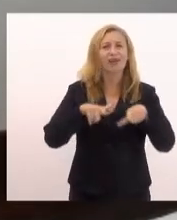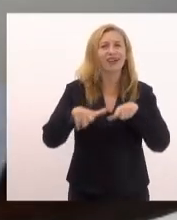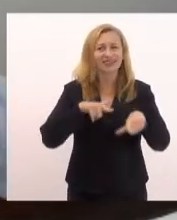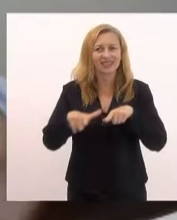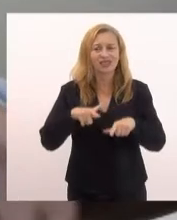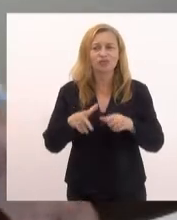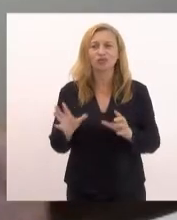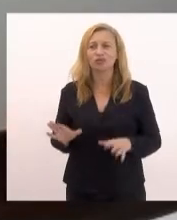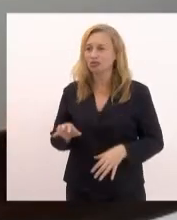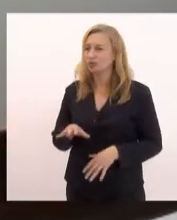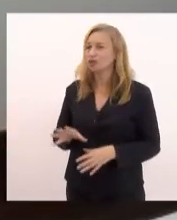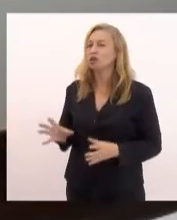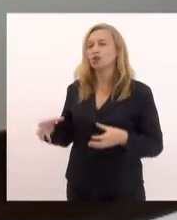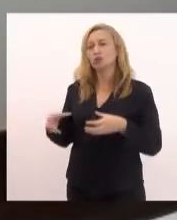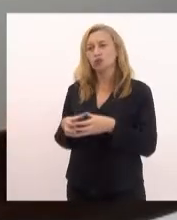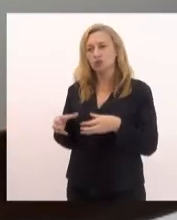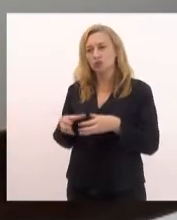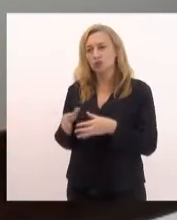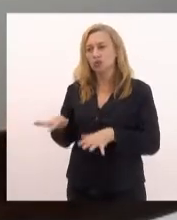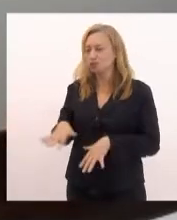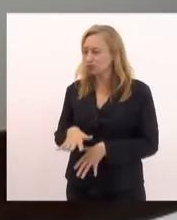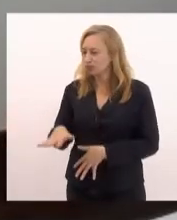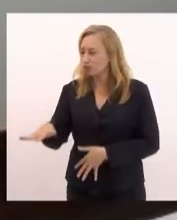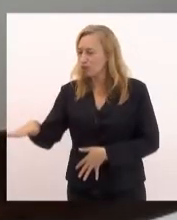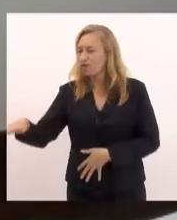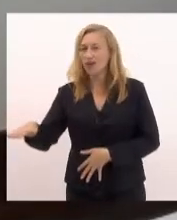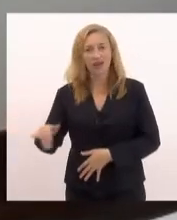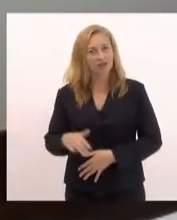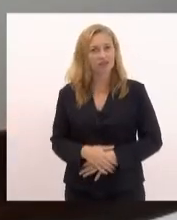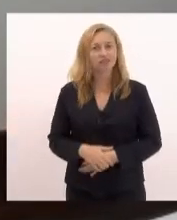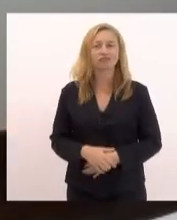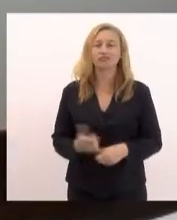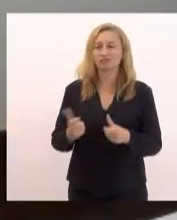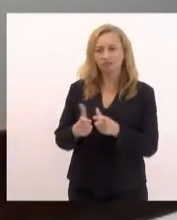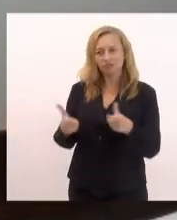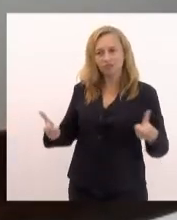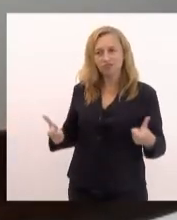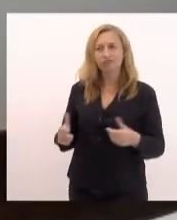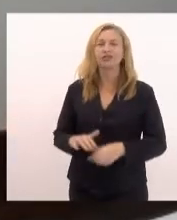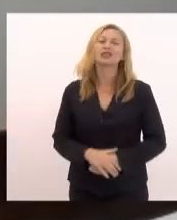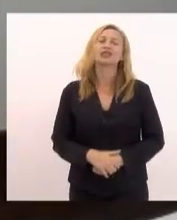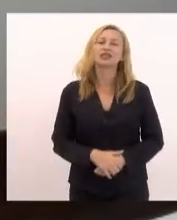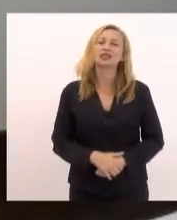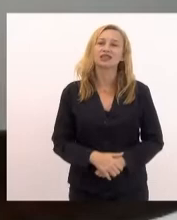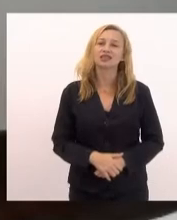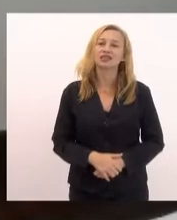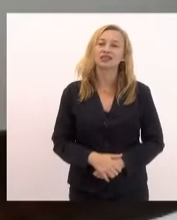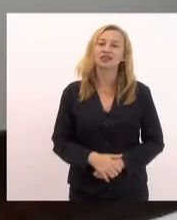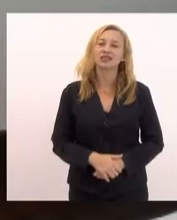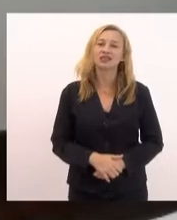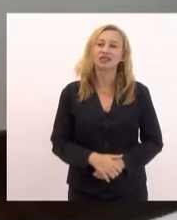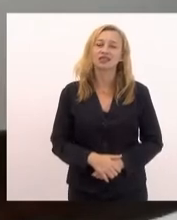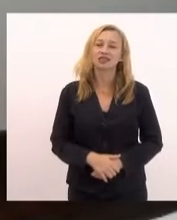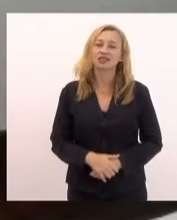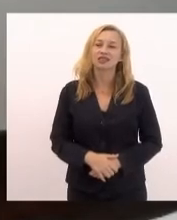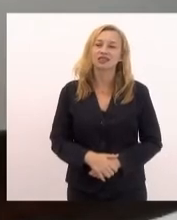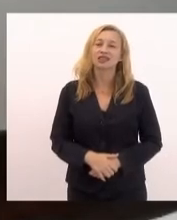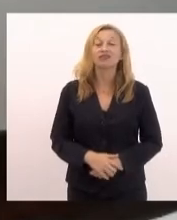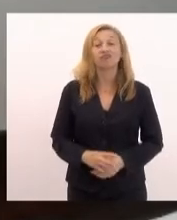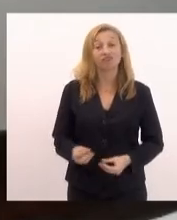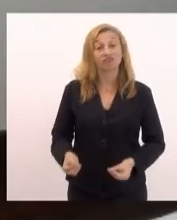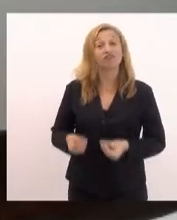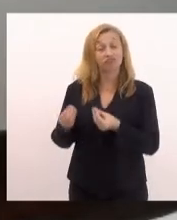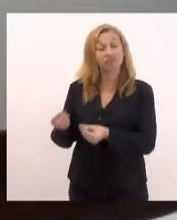numa comunidade popular de grandes dimensões, de grande complexidade, para garantir vários